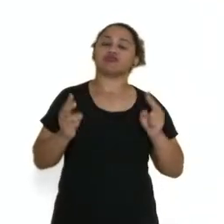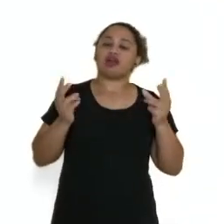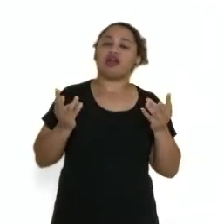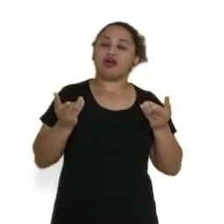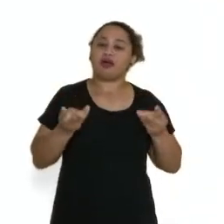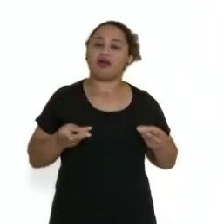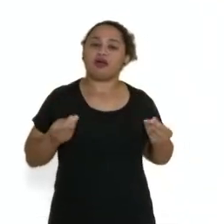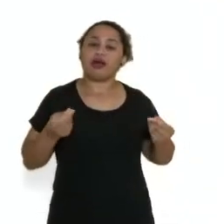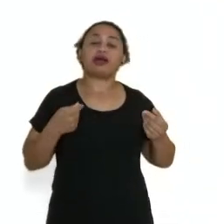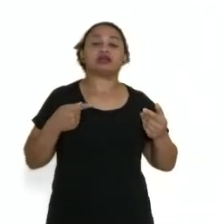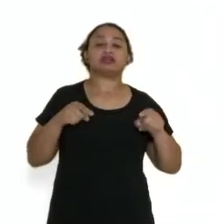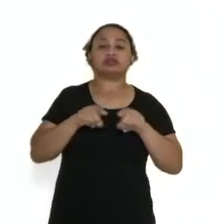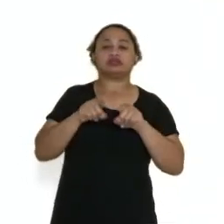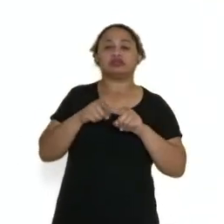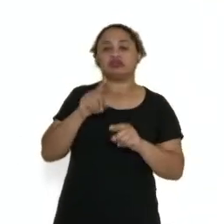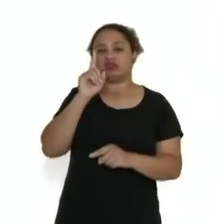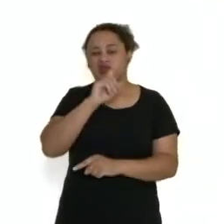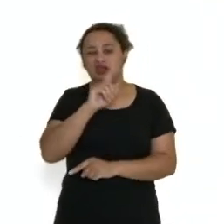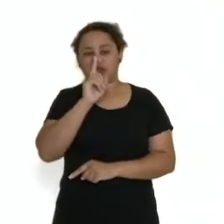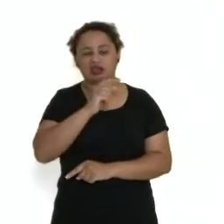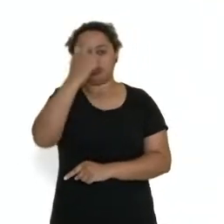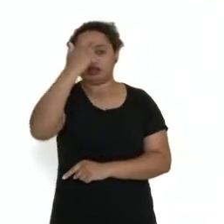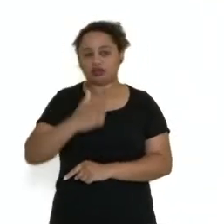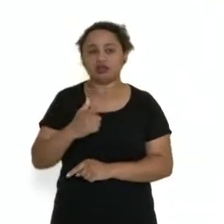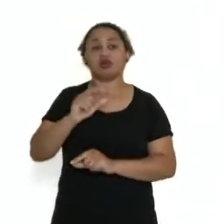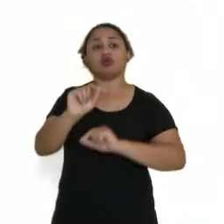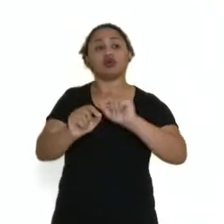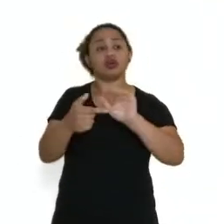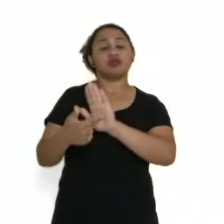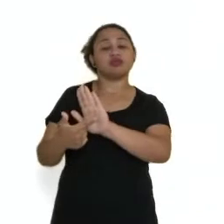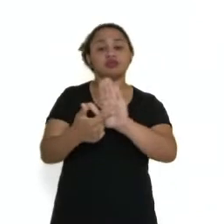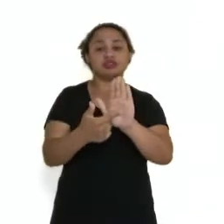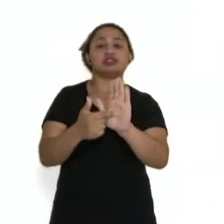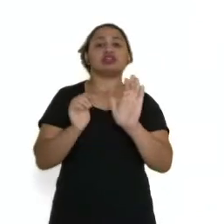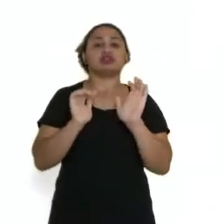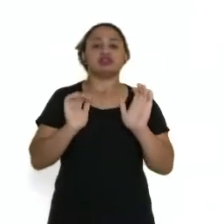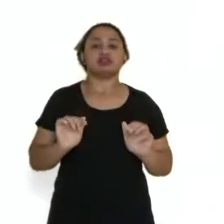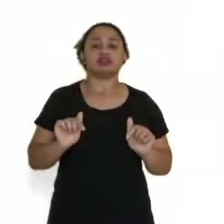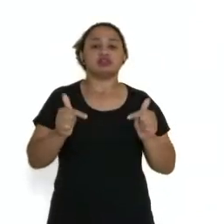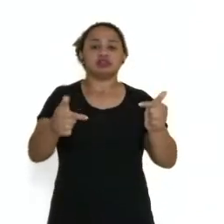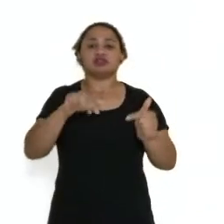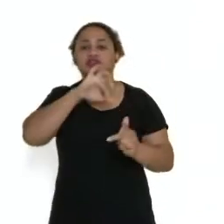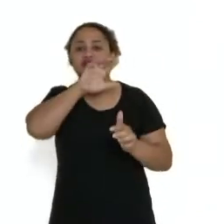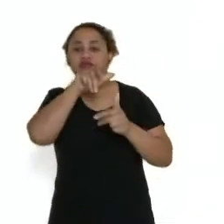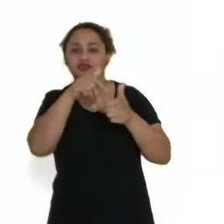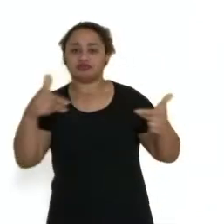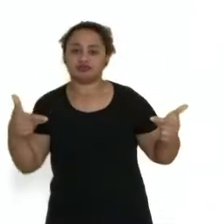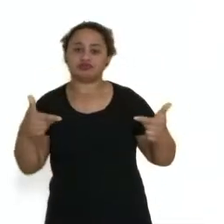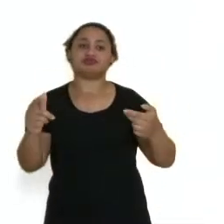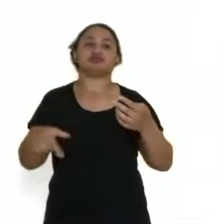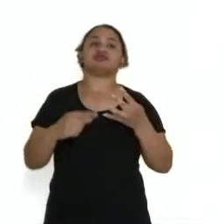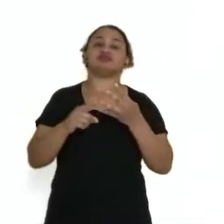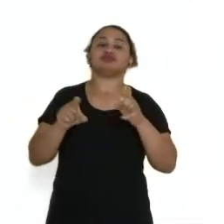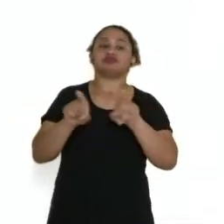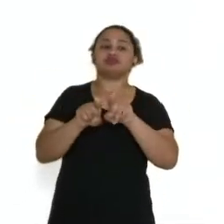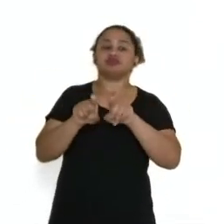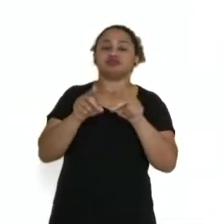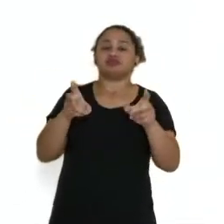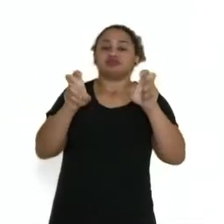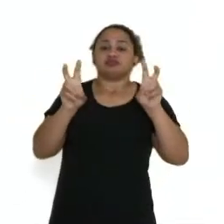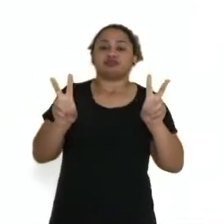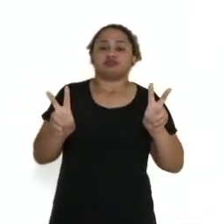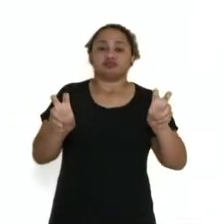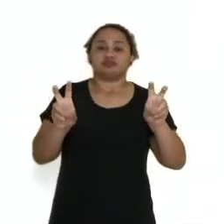qualidades e defeitos do caráter do homem através desses comportamentos dos animais. Também notamos uma